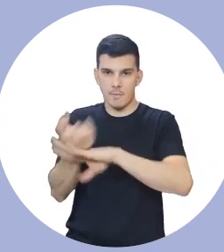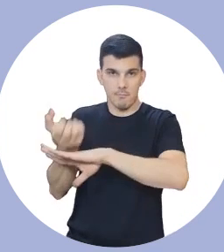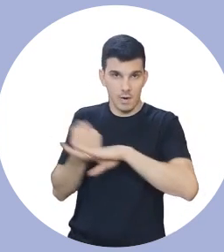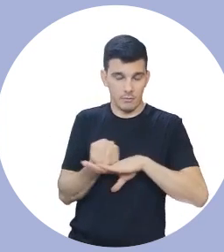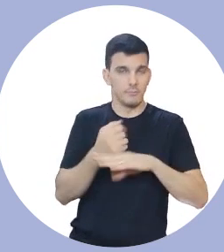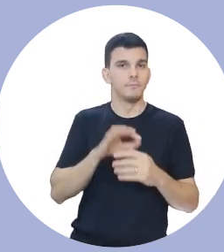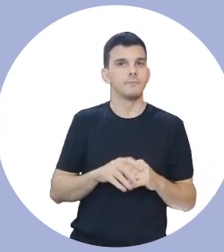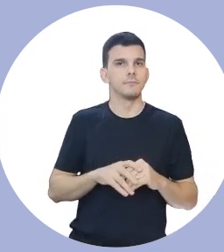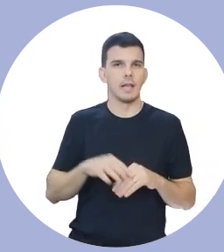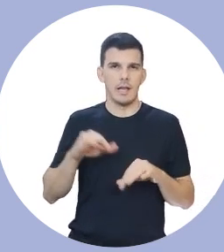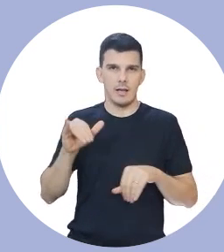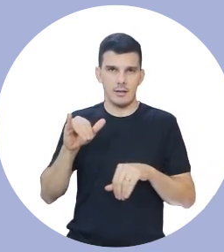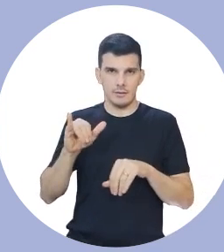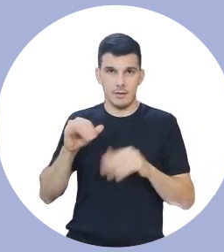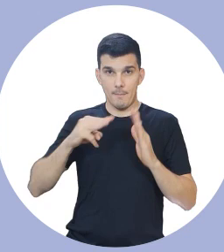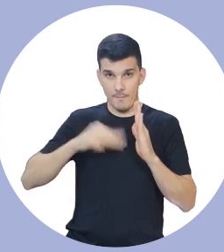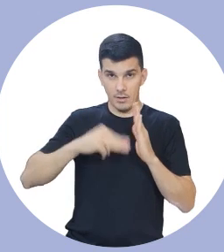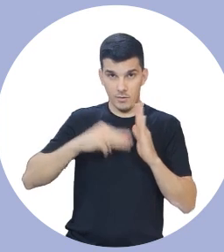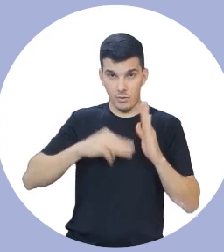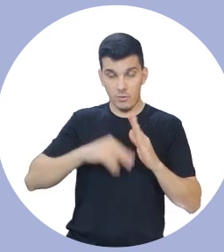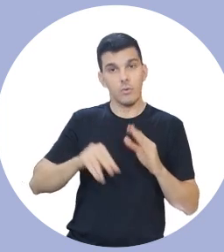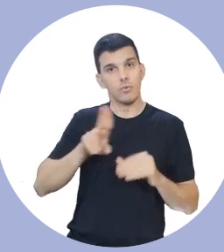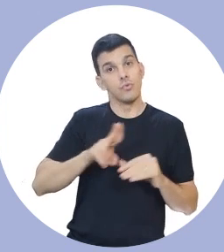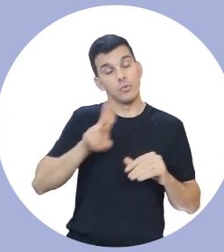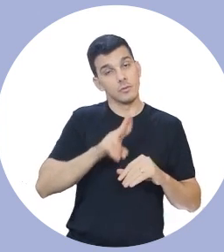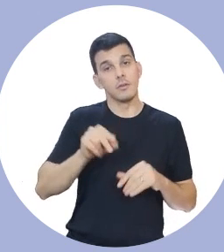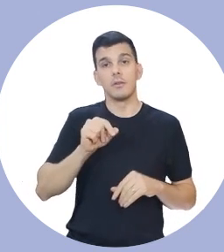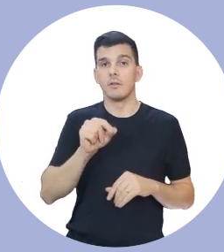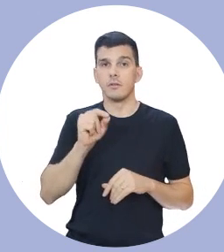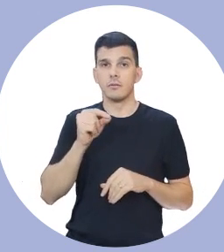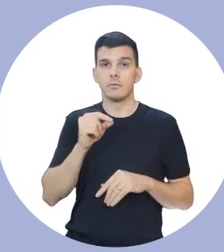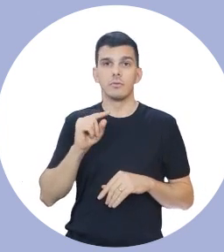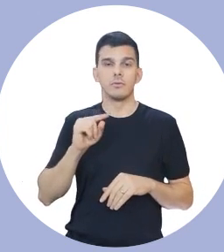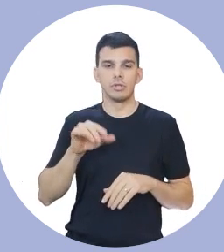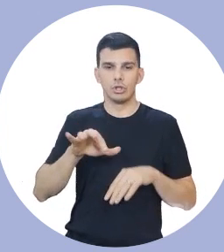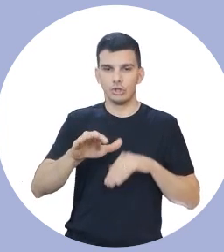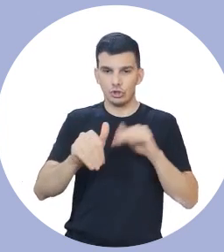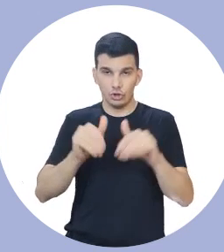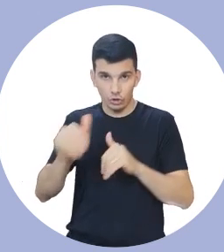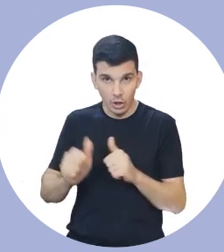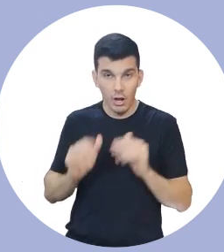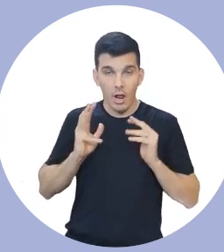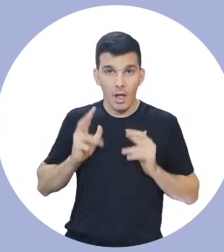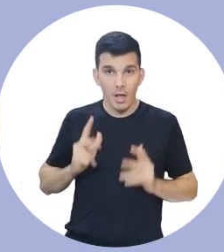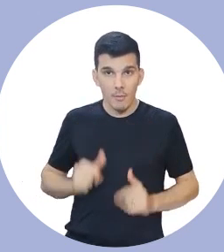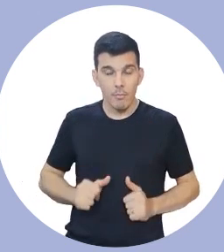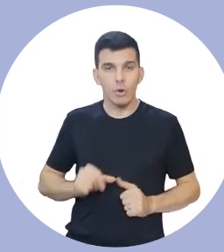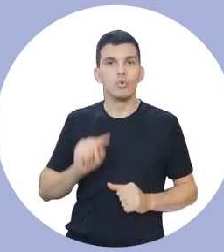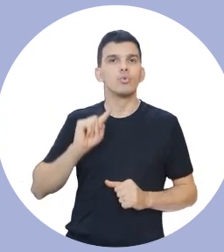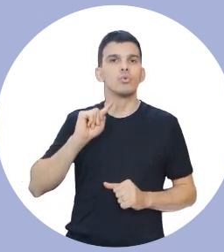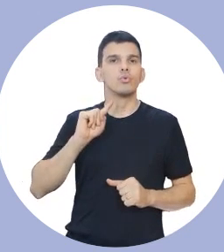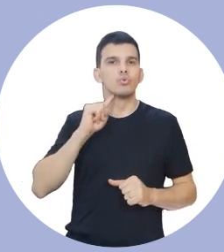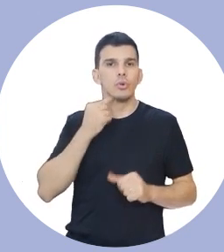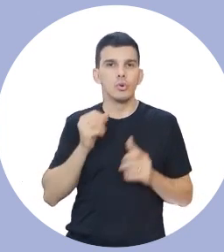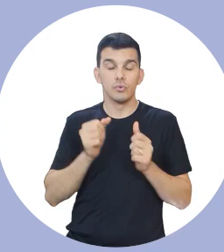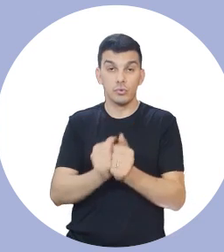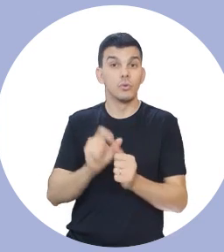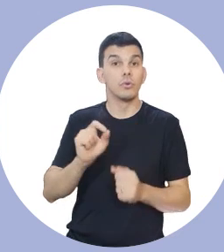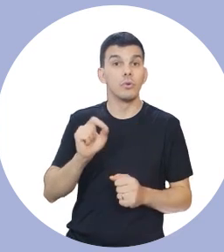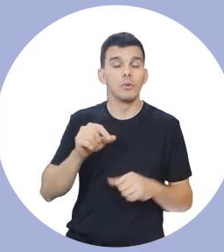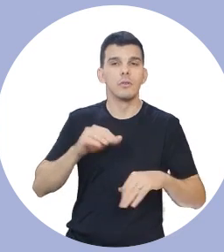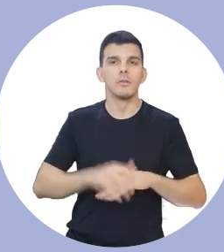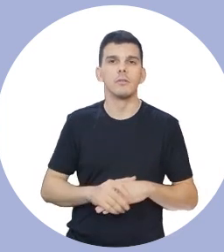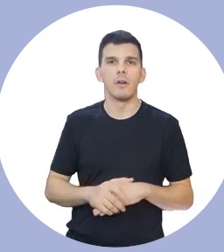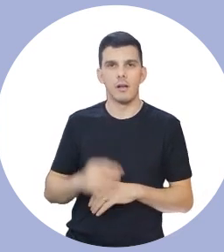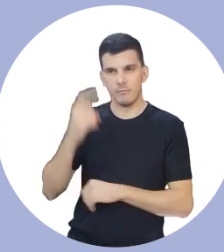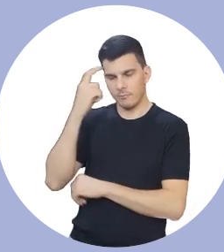no meio aderem. O método de separação comumente usado para retirar o sulfato de alumínio com as impurezas